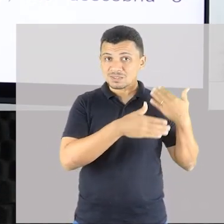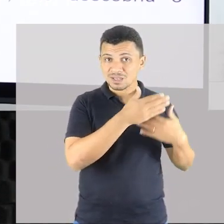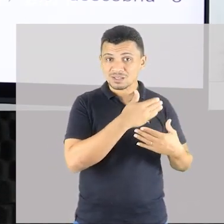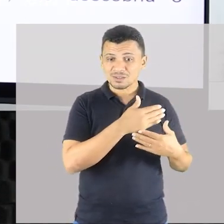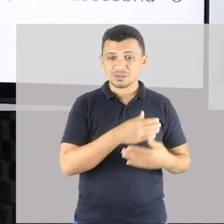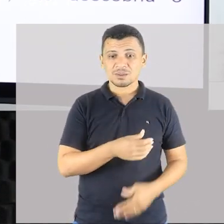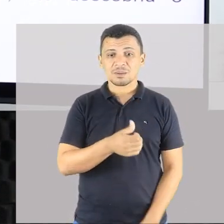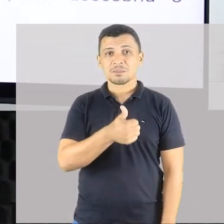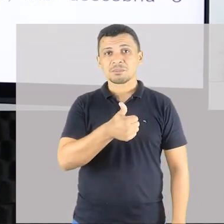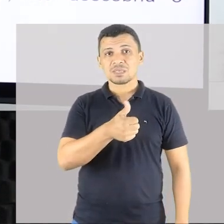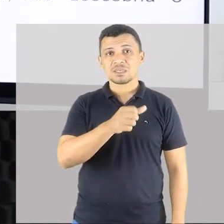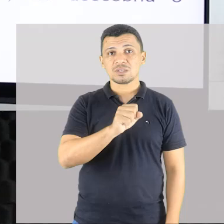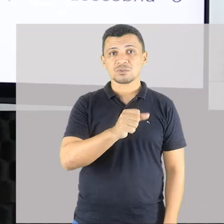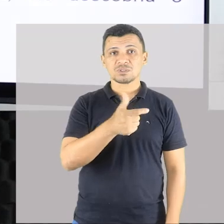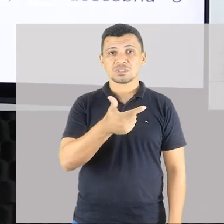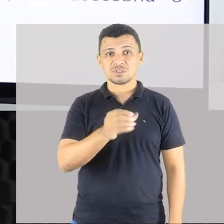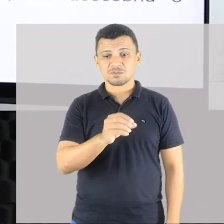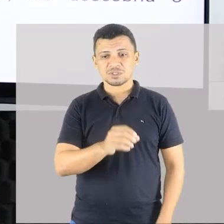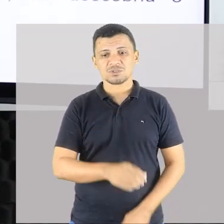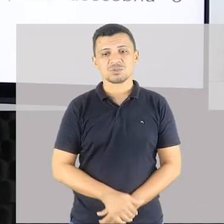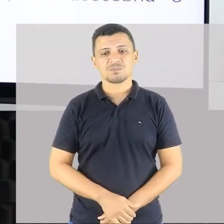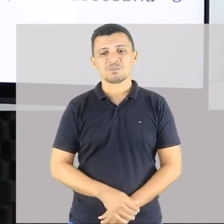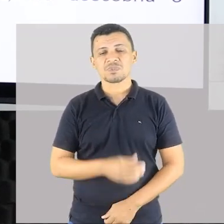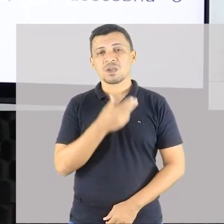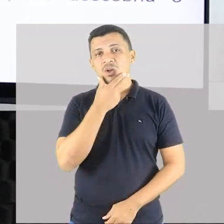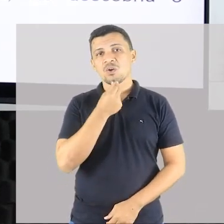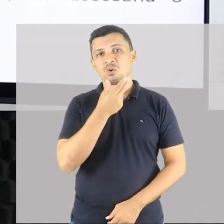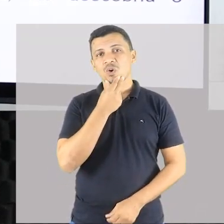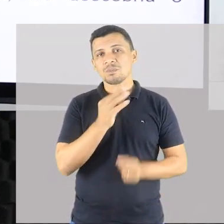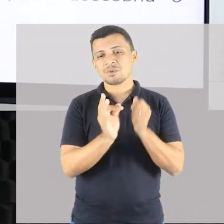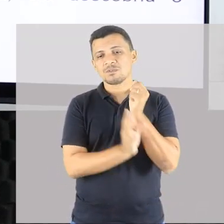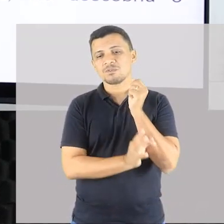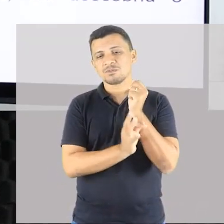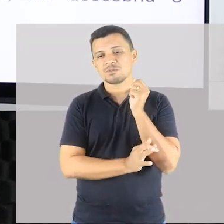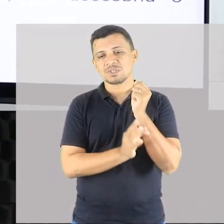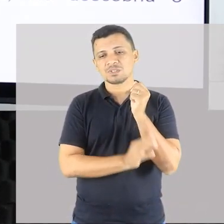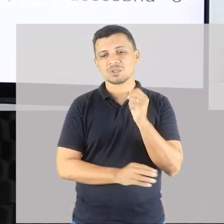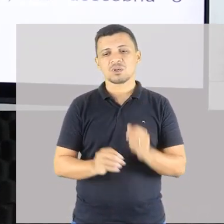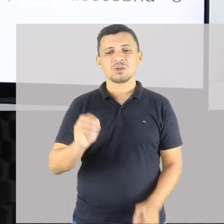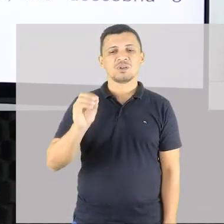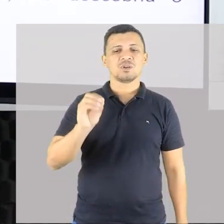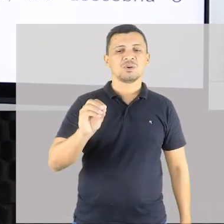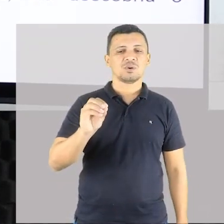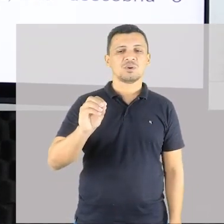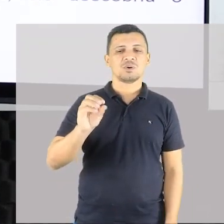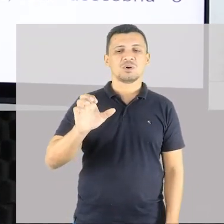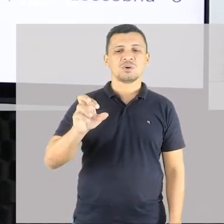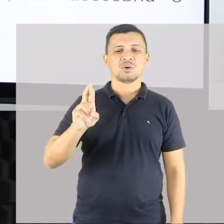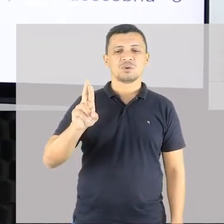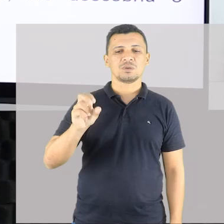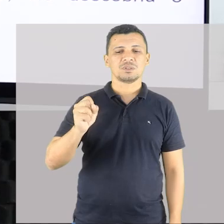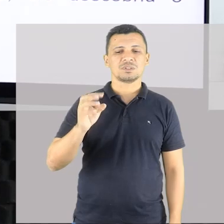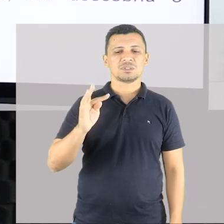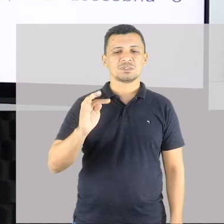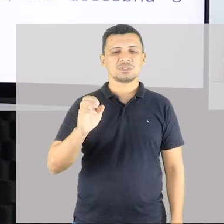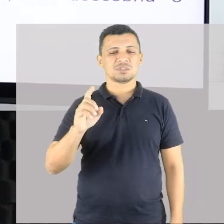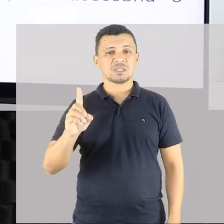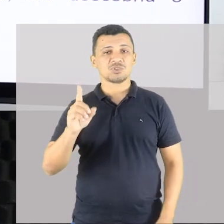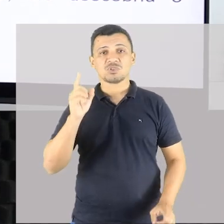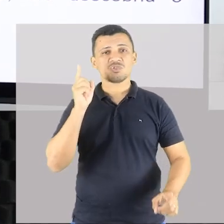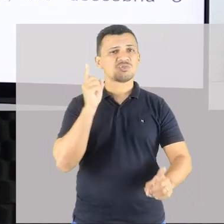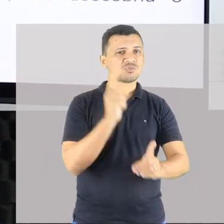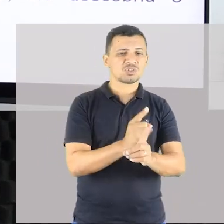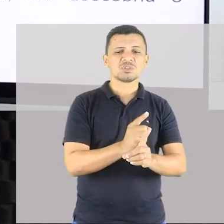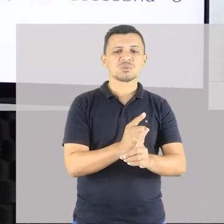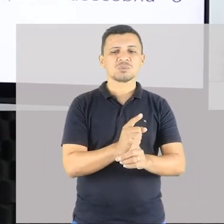em 1820, o físico Hans Christian Ørsted